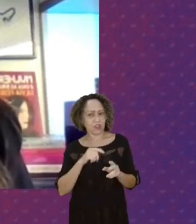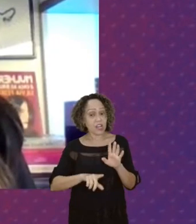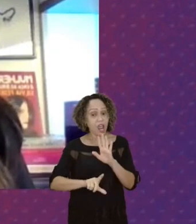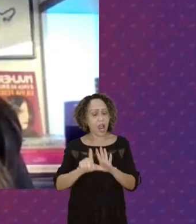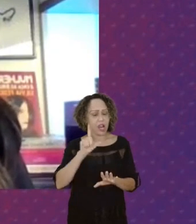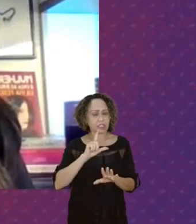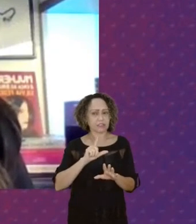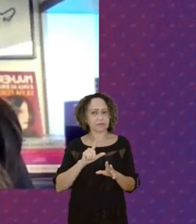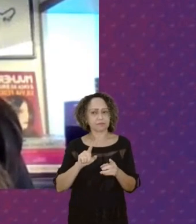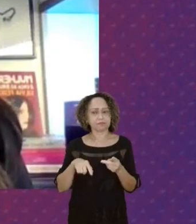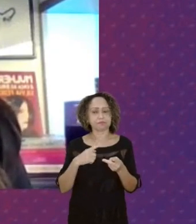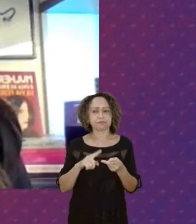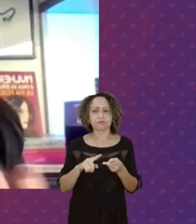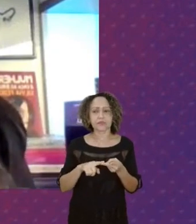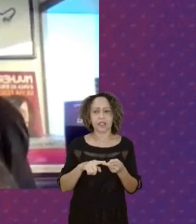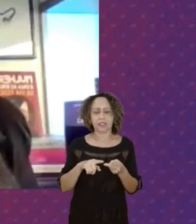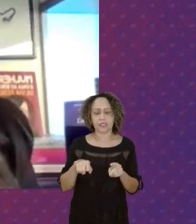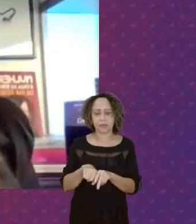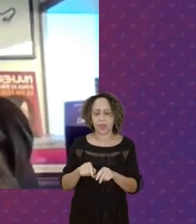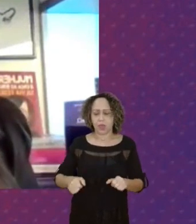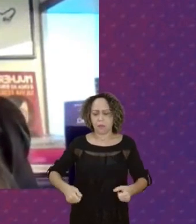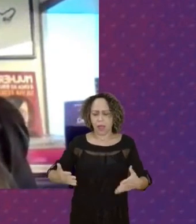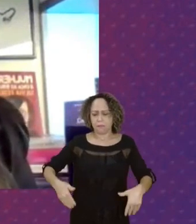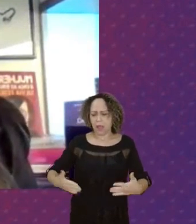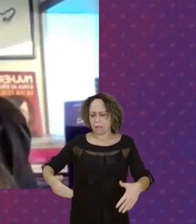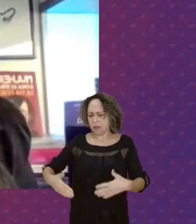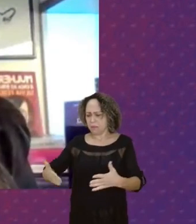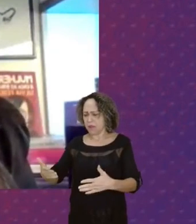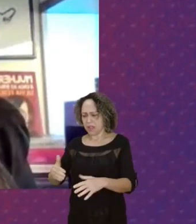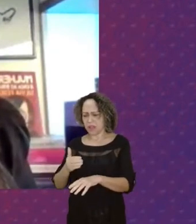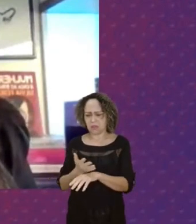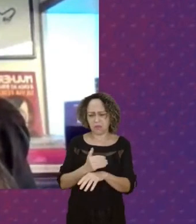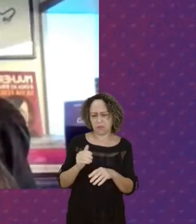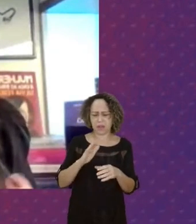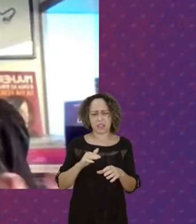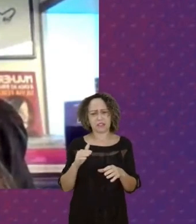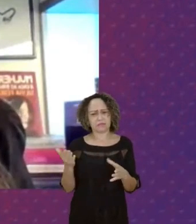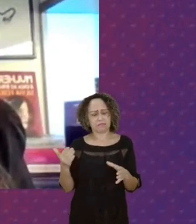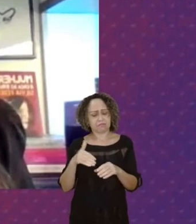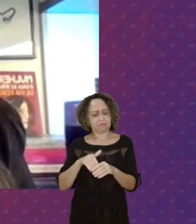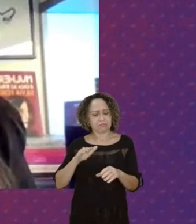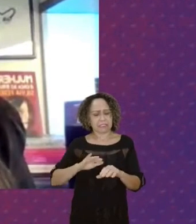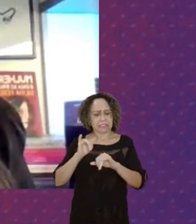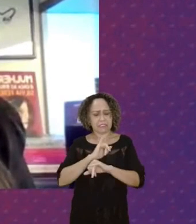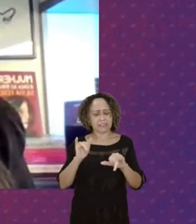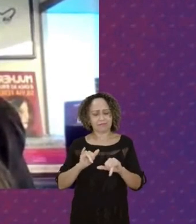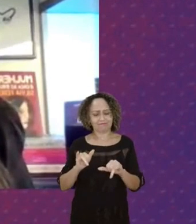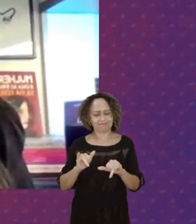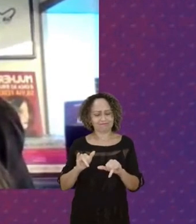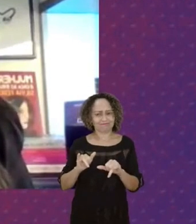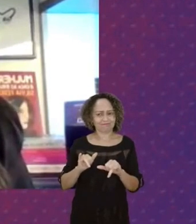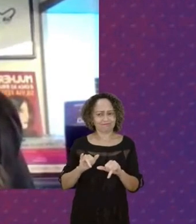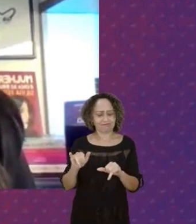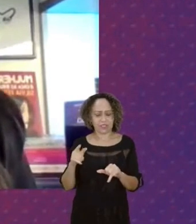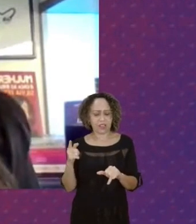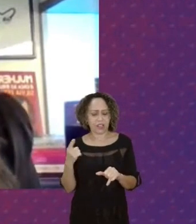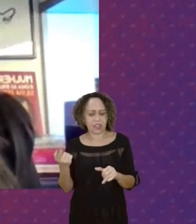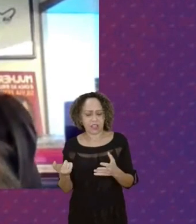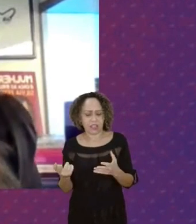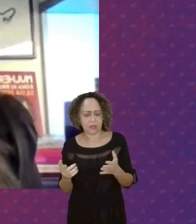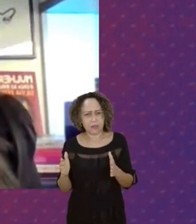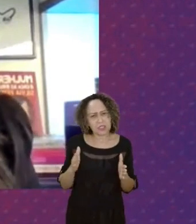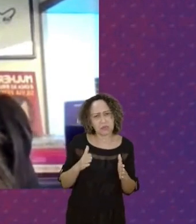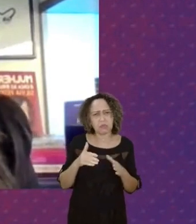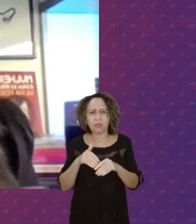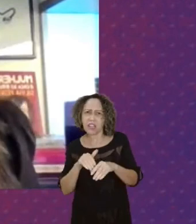pode gastar exageradamente com a pré-campanha, não pode se despender gastos que uma candidatura média não